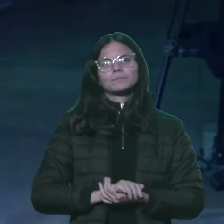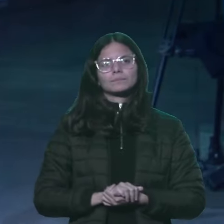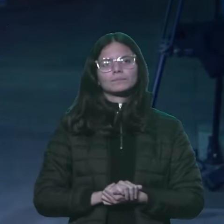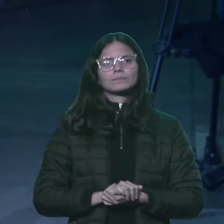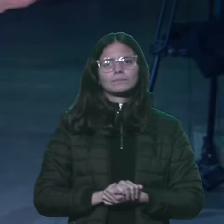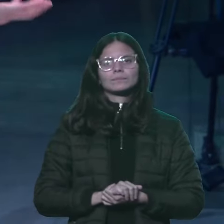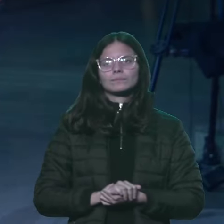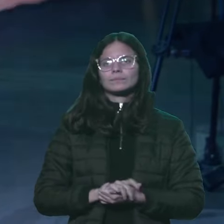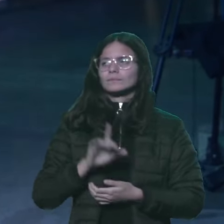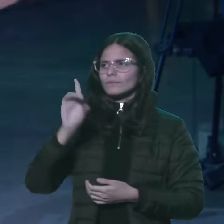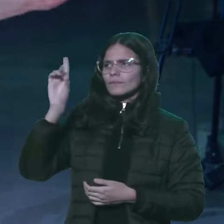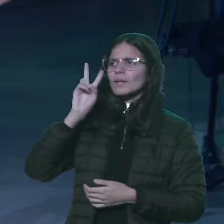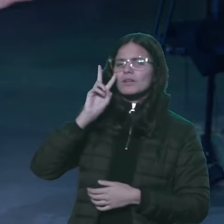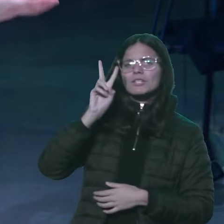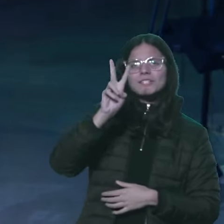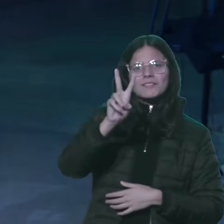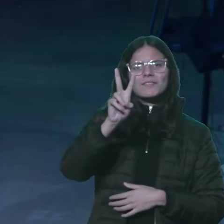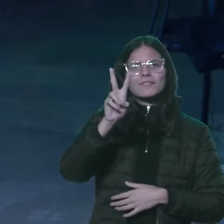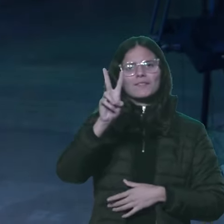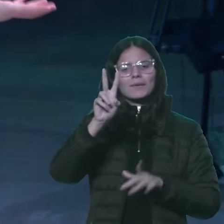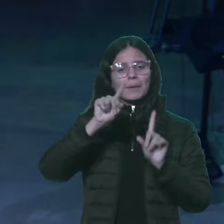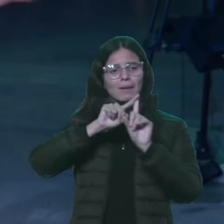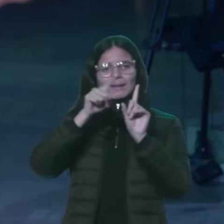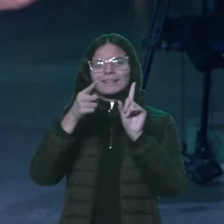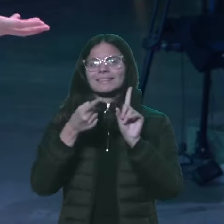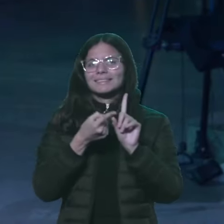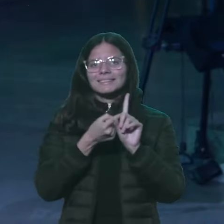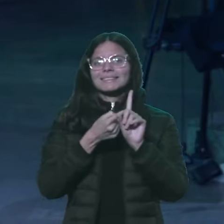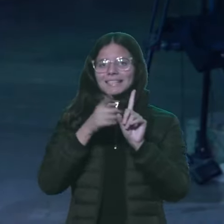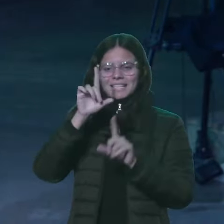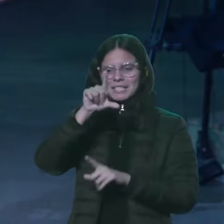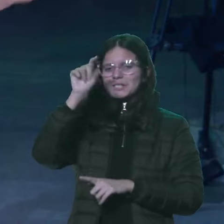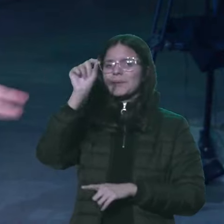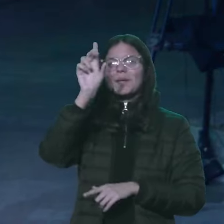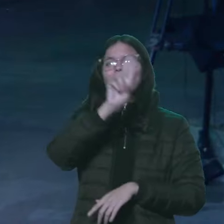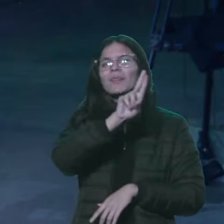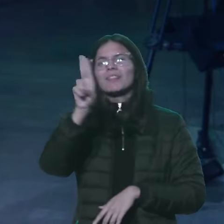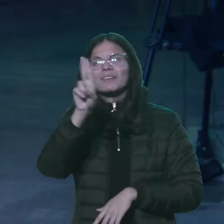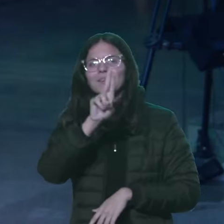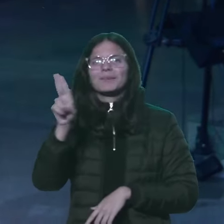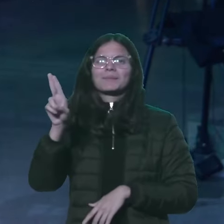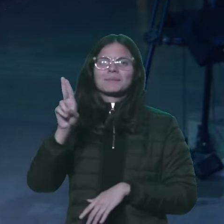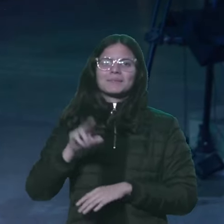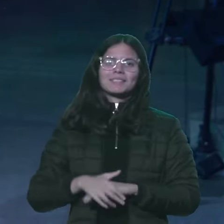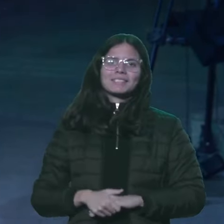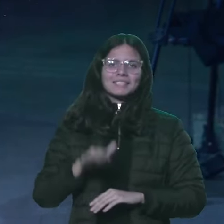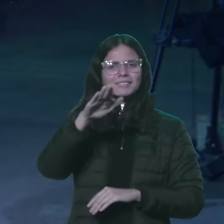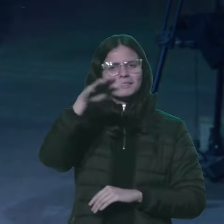eu te vi nascendo no ventre da sua mãe, eu escolhi o seu nome, eu te chamei,